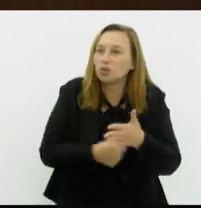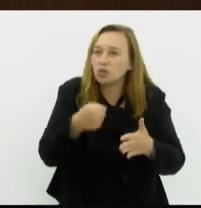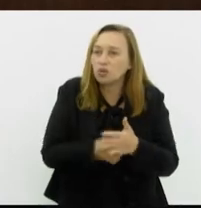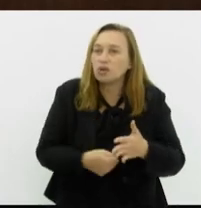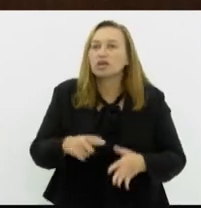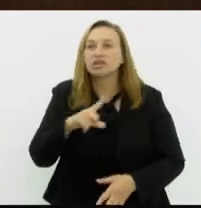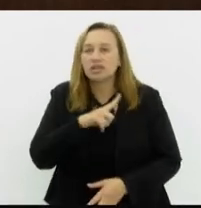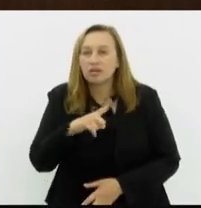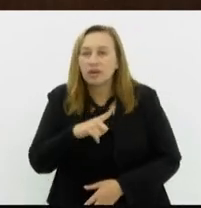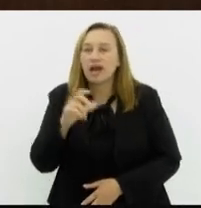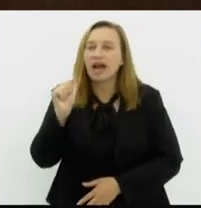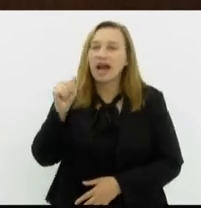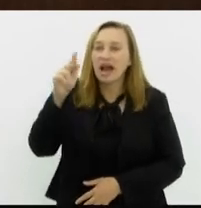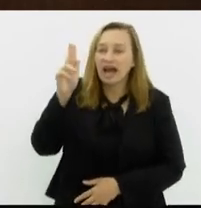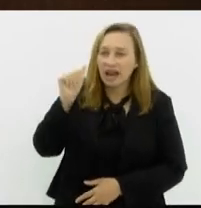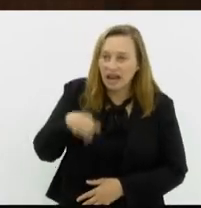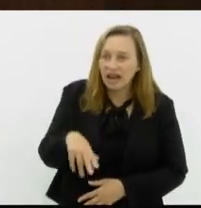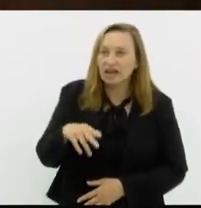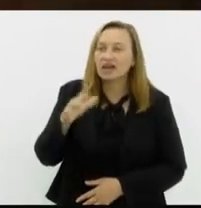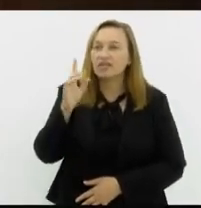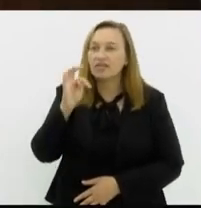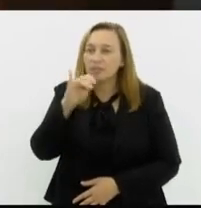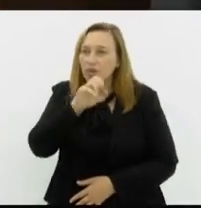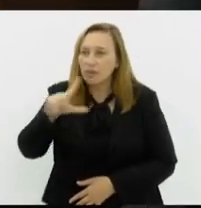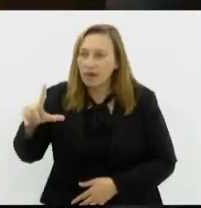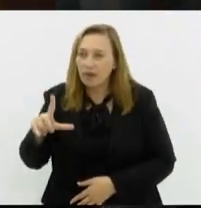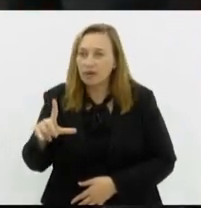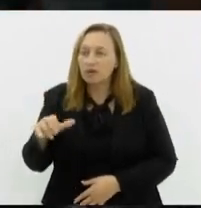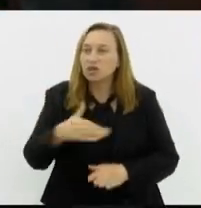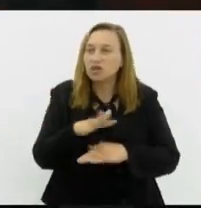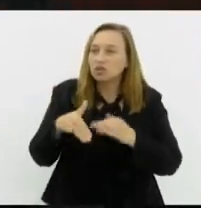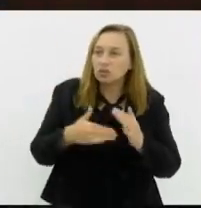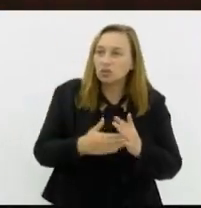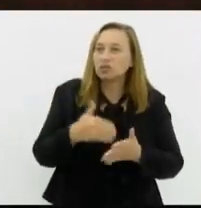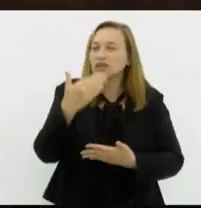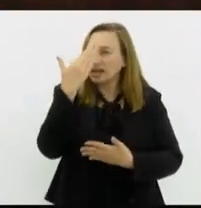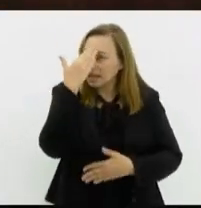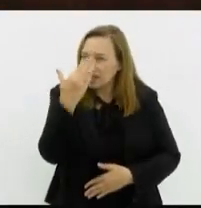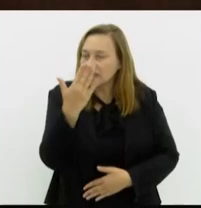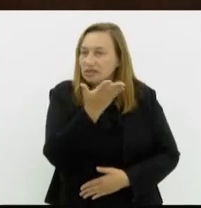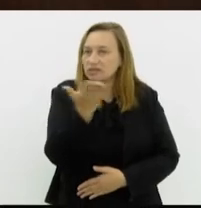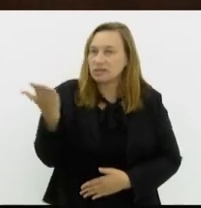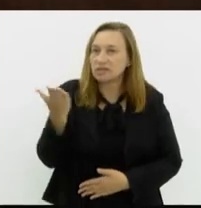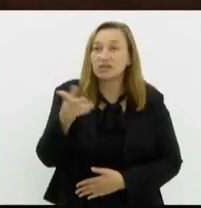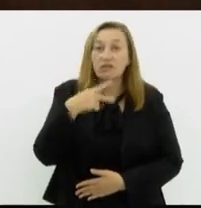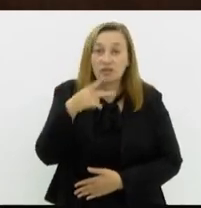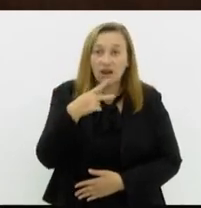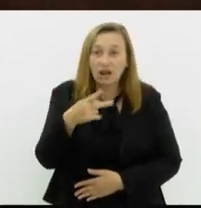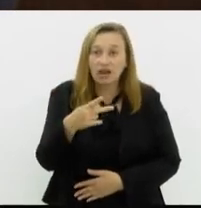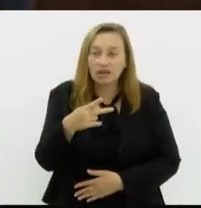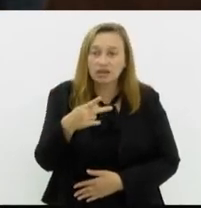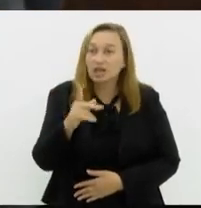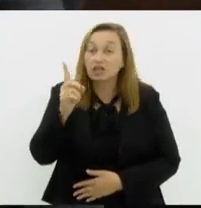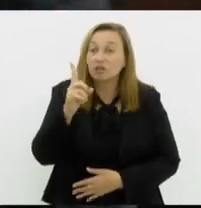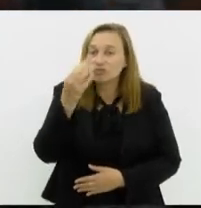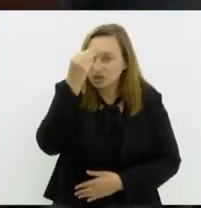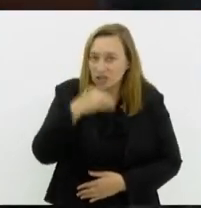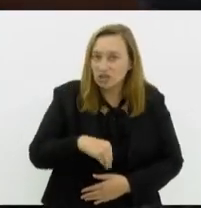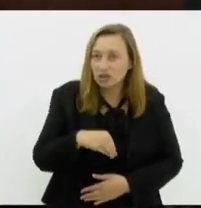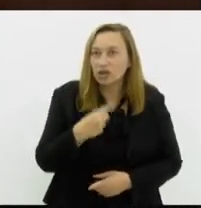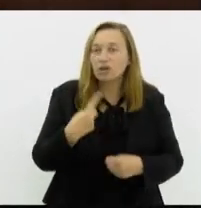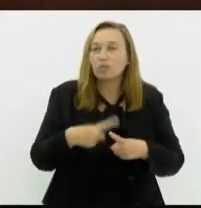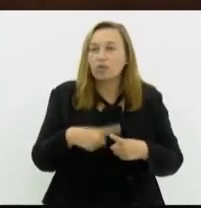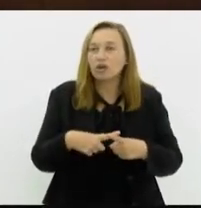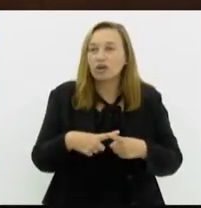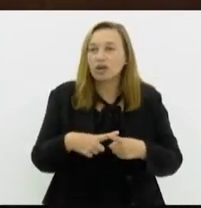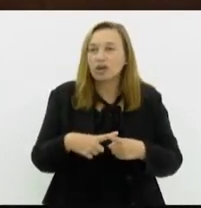Temos o Alan, Felipe Pobel, Rodrigo Amorim, todos de direita. Agradeço vocês e vou dizer uma coisa, não desistam, porque aqui está